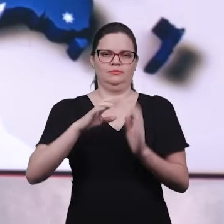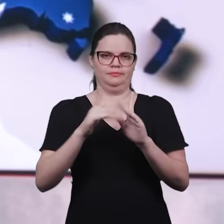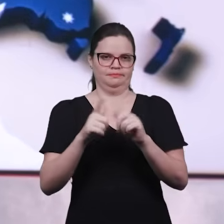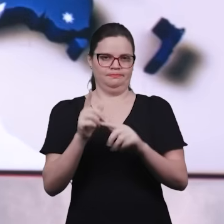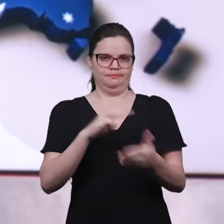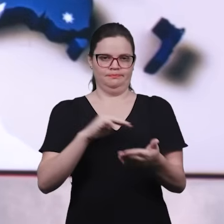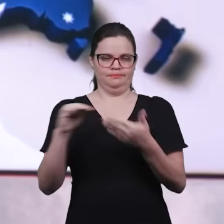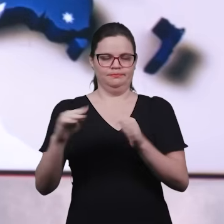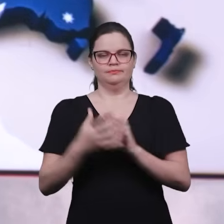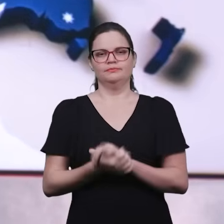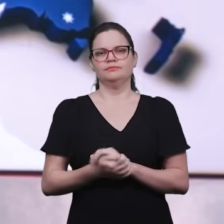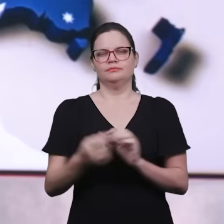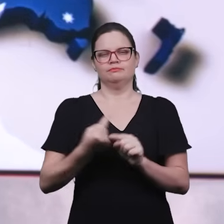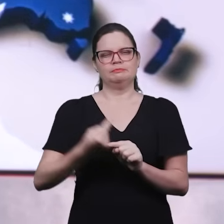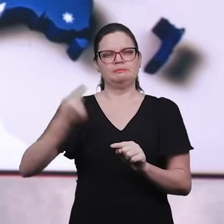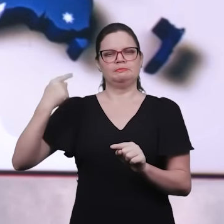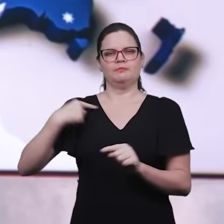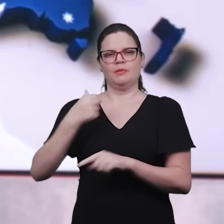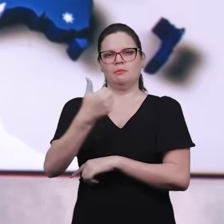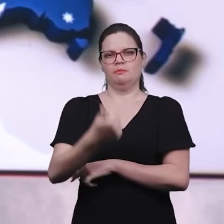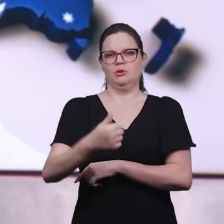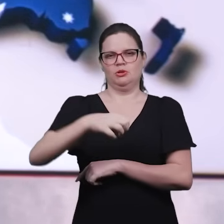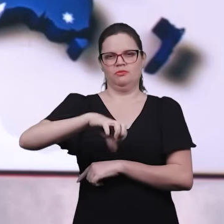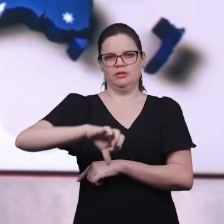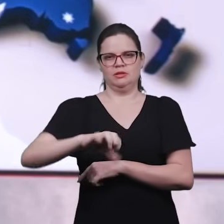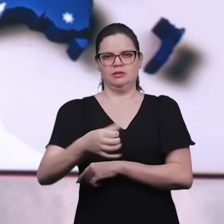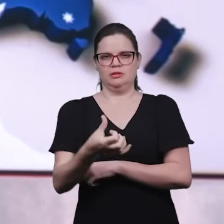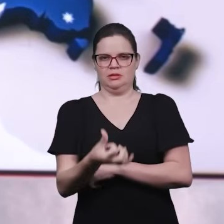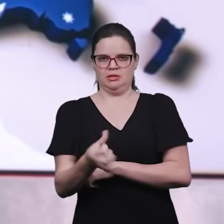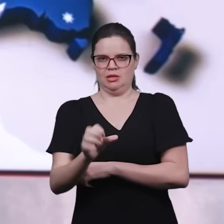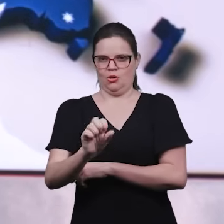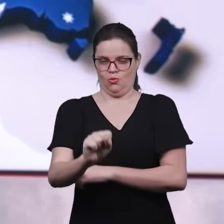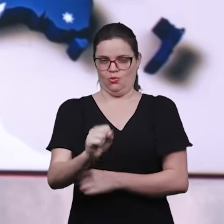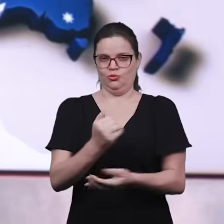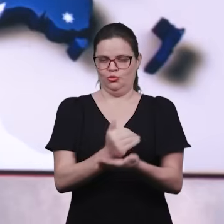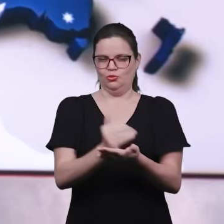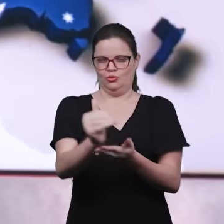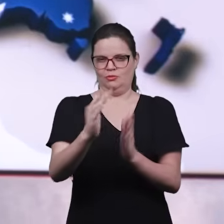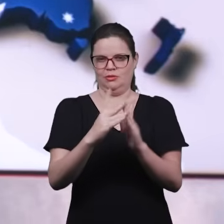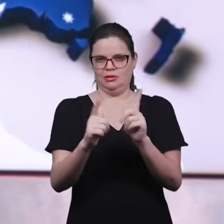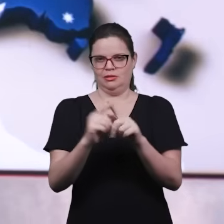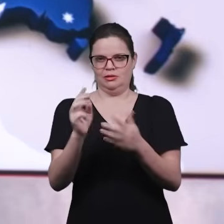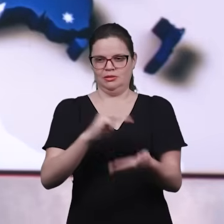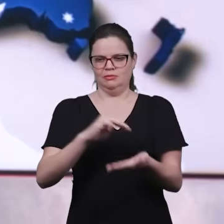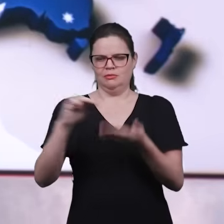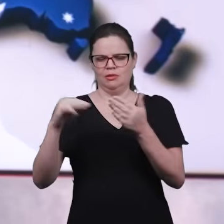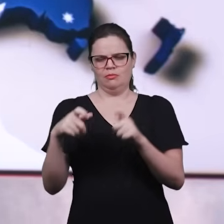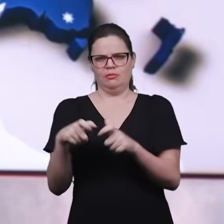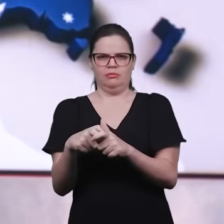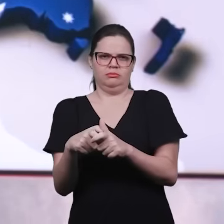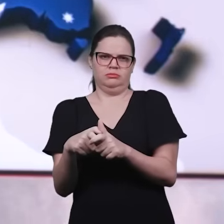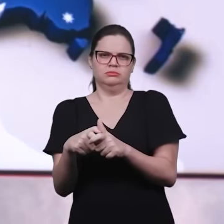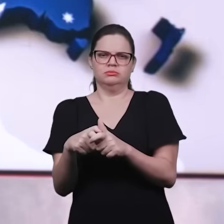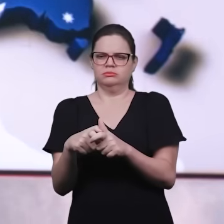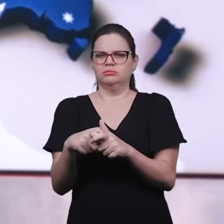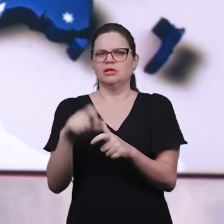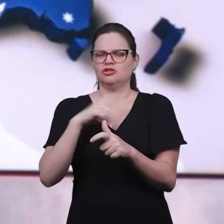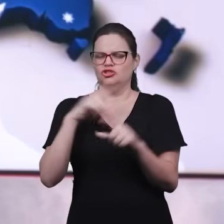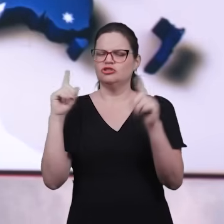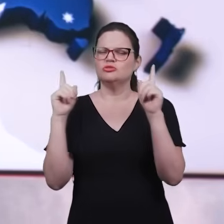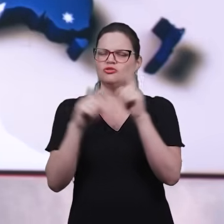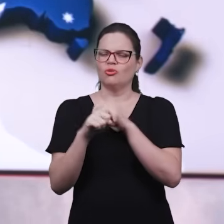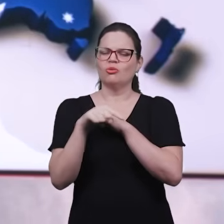Quando a igreja começa, em 1968, logo no seu início, ela começou um crescimento pequeno, as